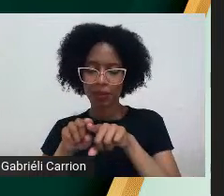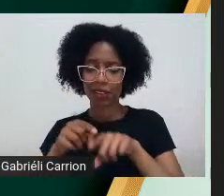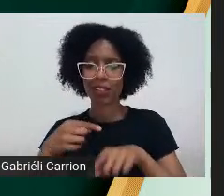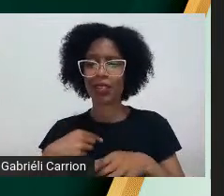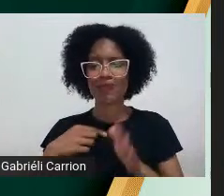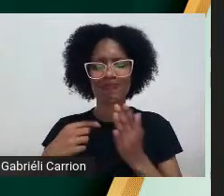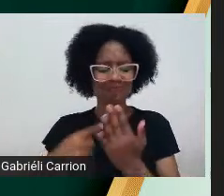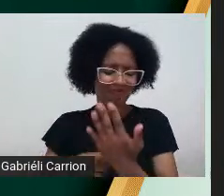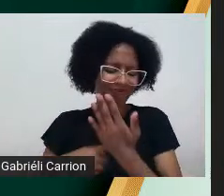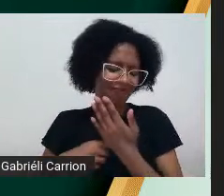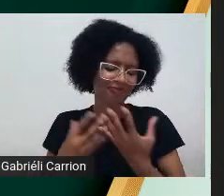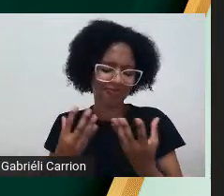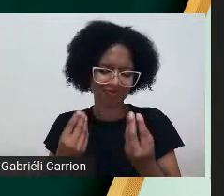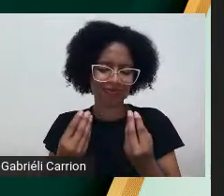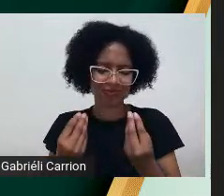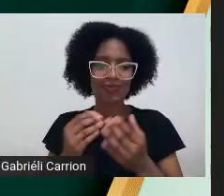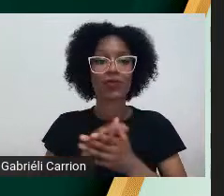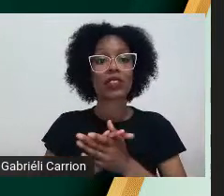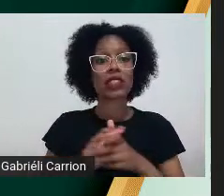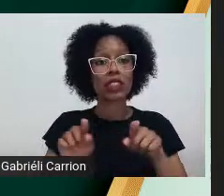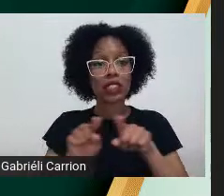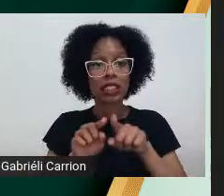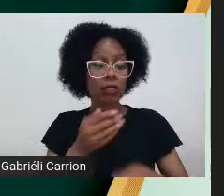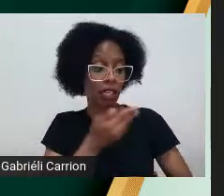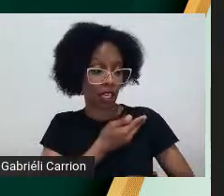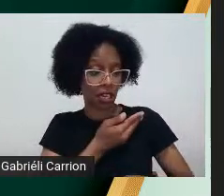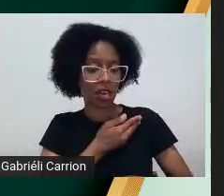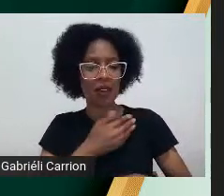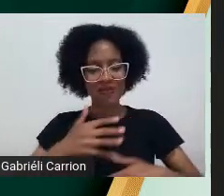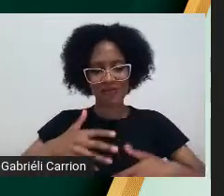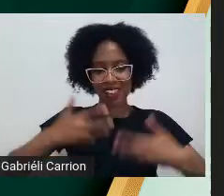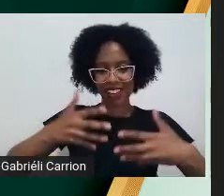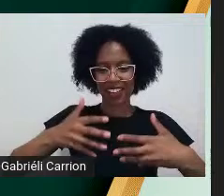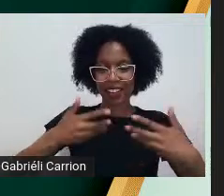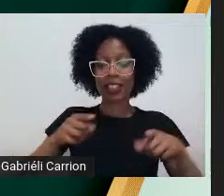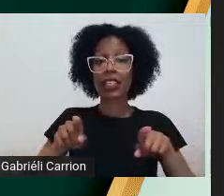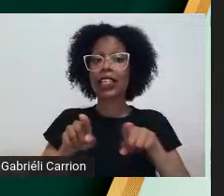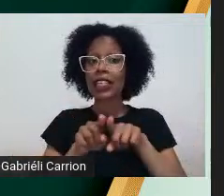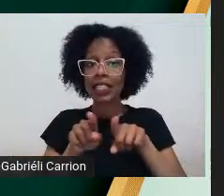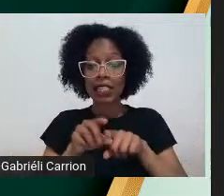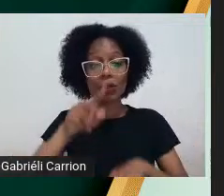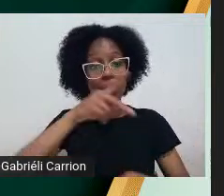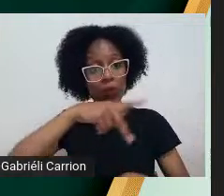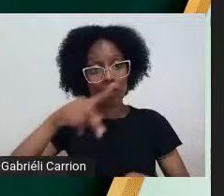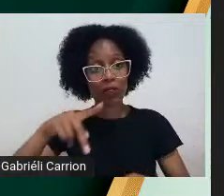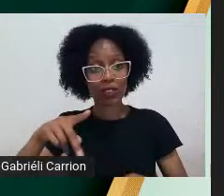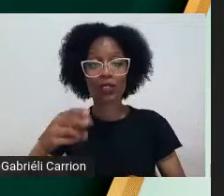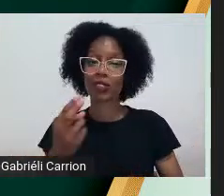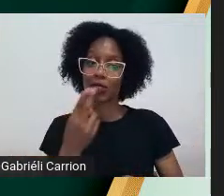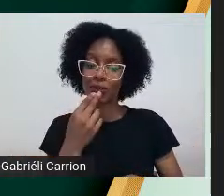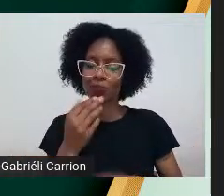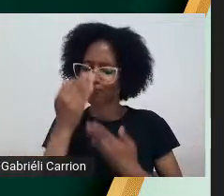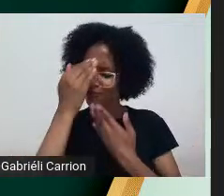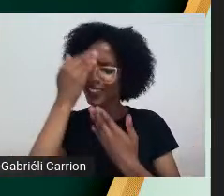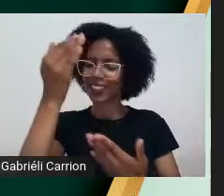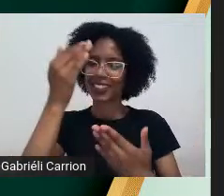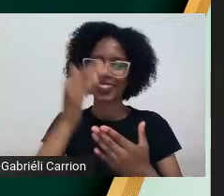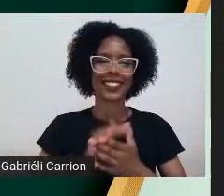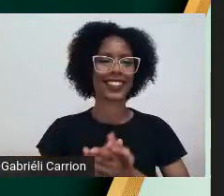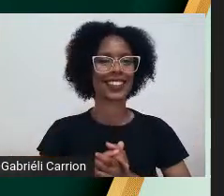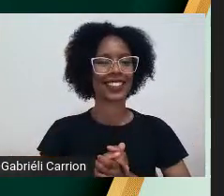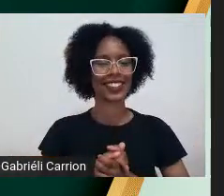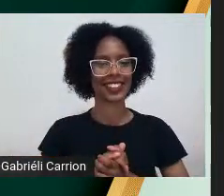teria sido possível, aos meus amigos pelo incentivo e aos professores da nutrição. Obrigada.